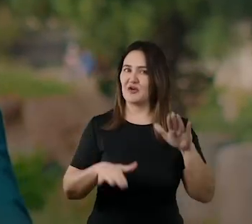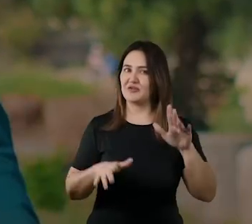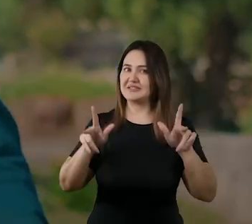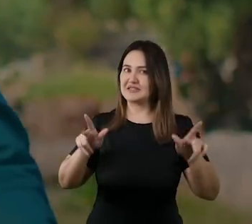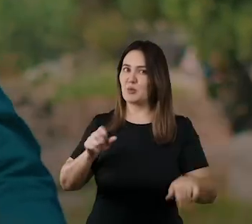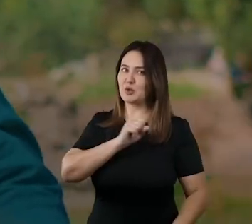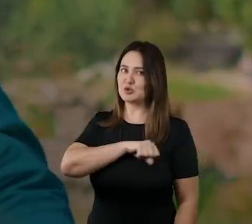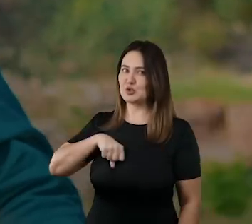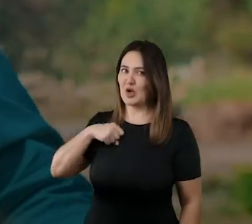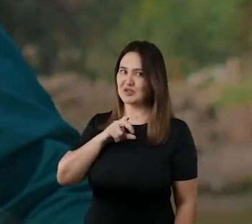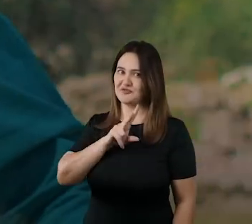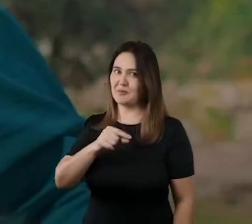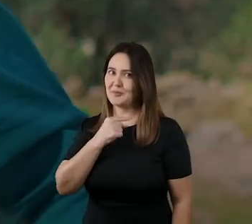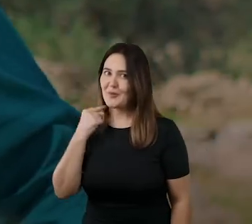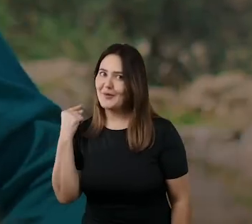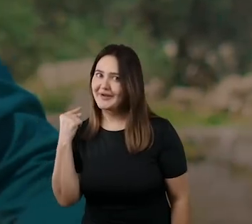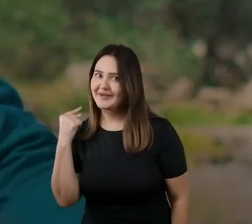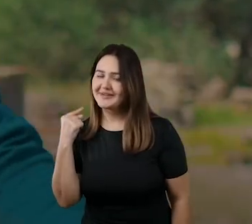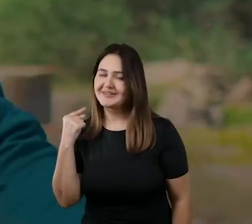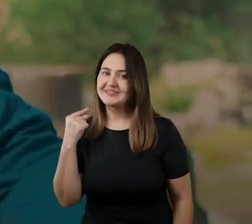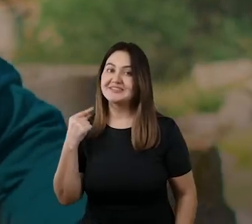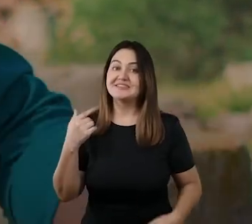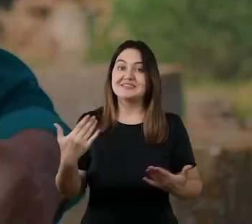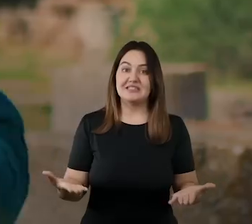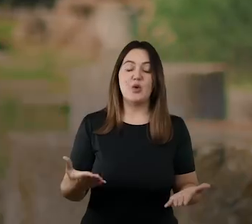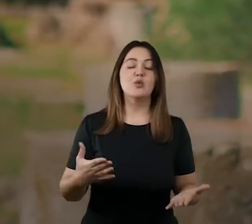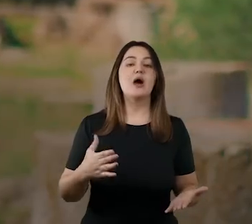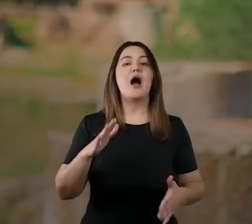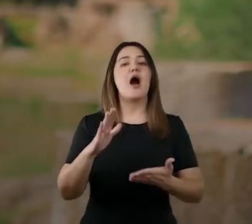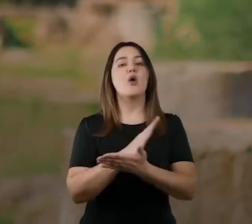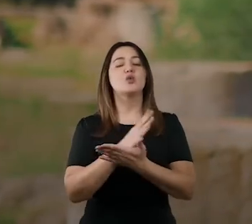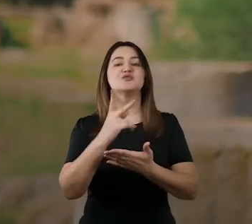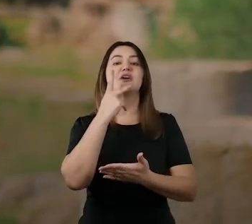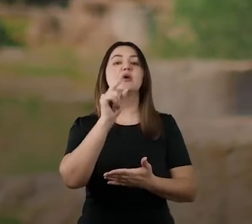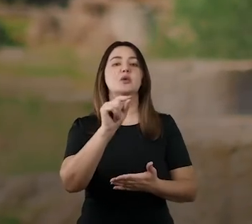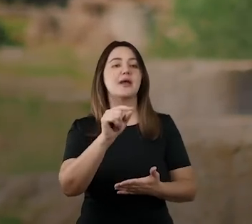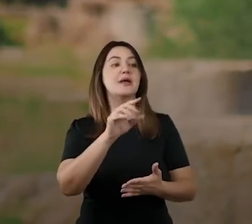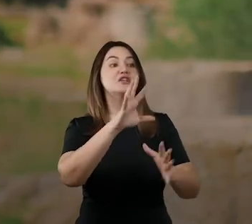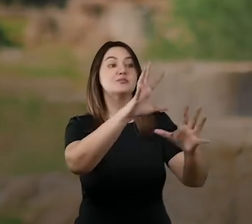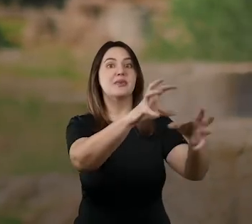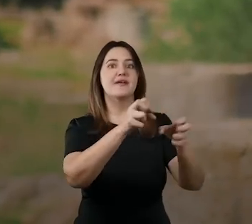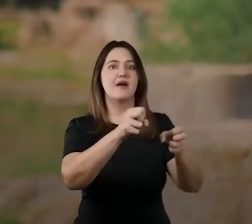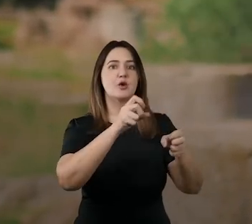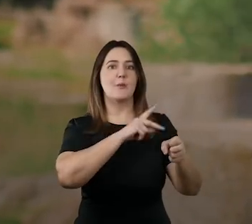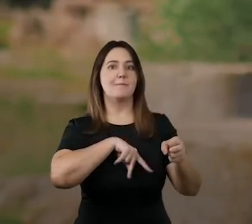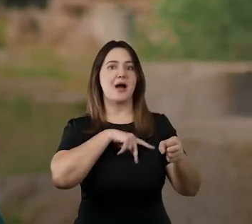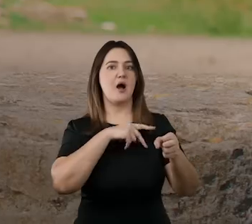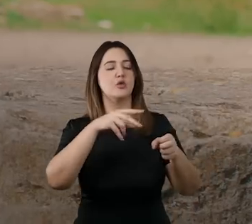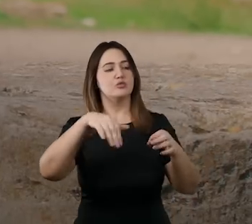texto bíblico continua dizendo que eles tiraram Paulo daqui e o levaram para um lugar chamado